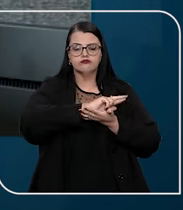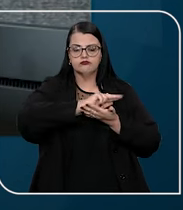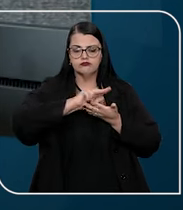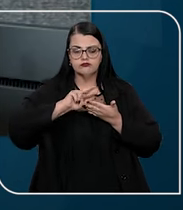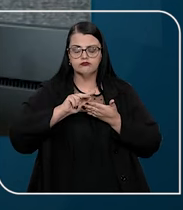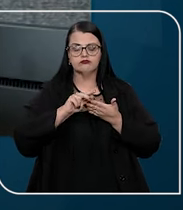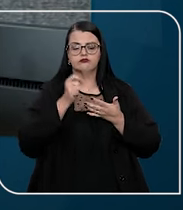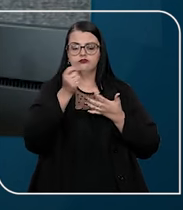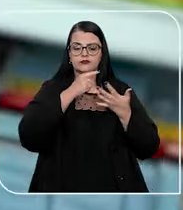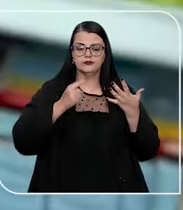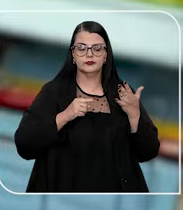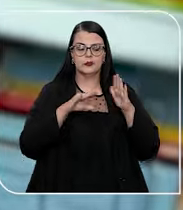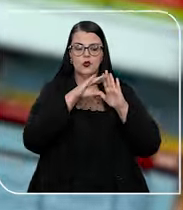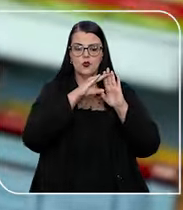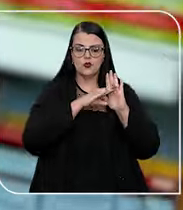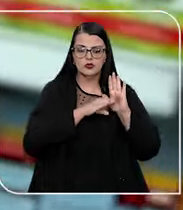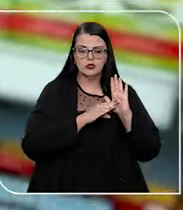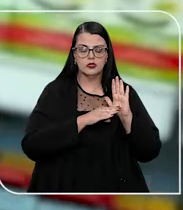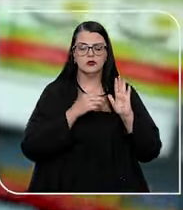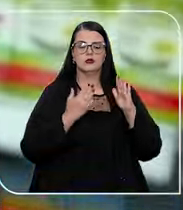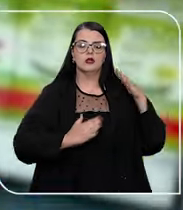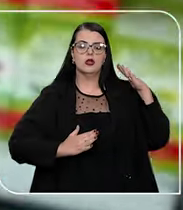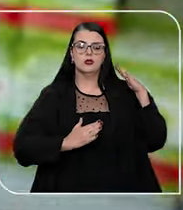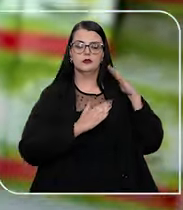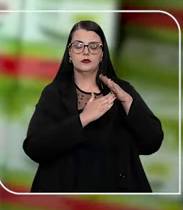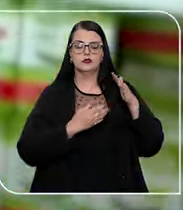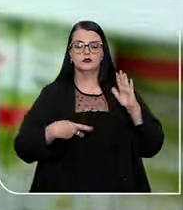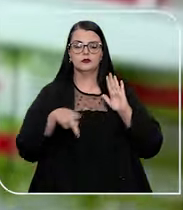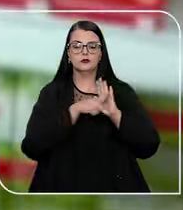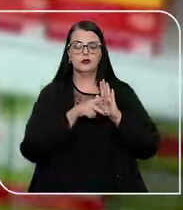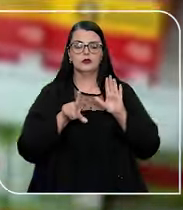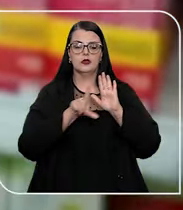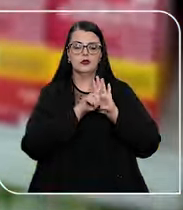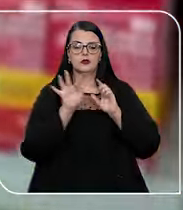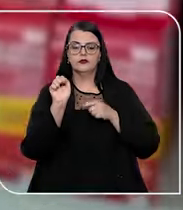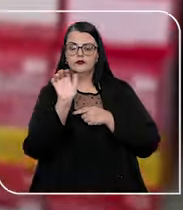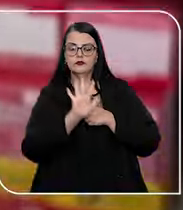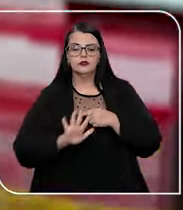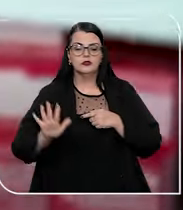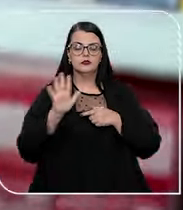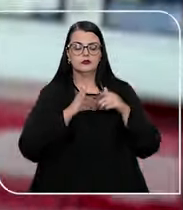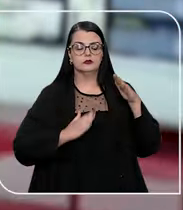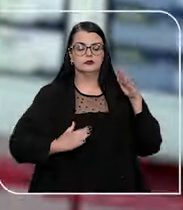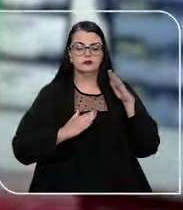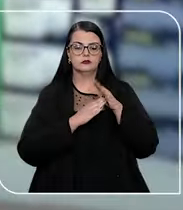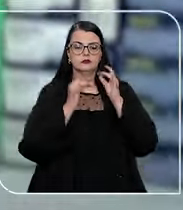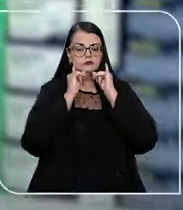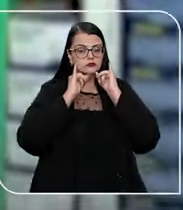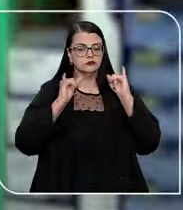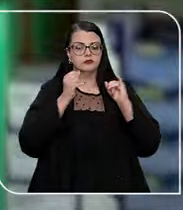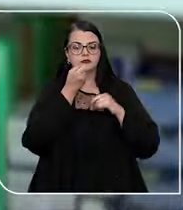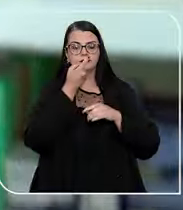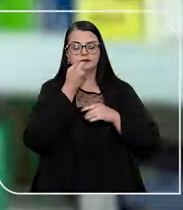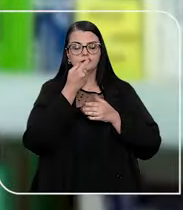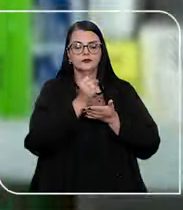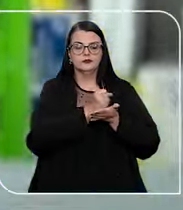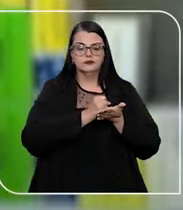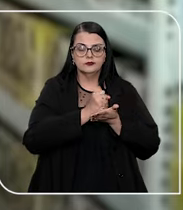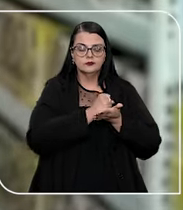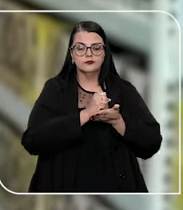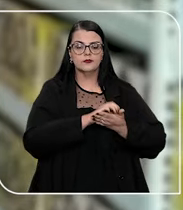diversas disposições cujo conteúdo ultrapassa os limites estabelecidos na lei federal que define as limitações à propaganda de